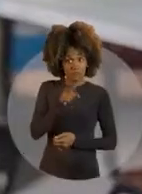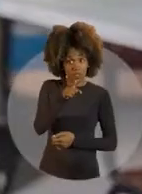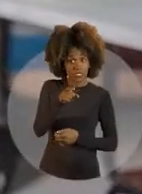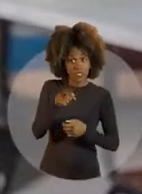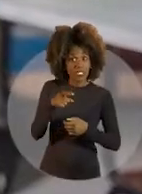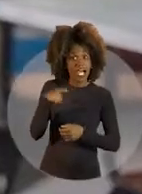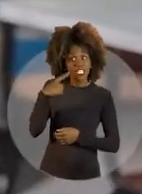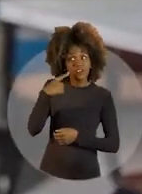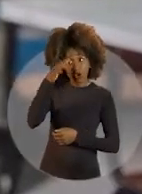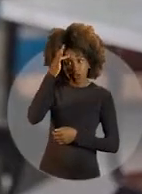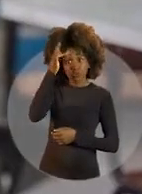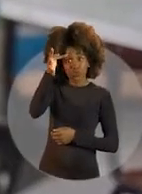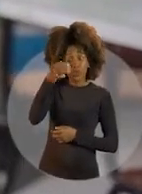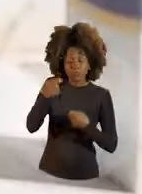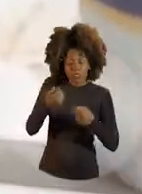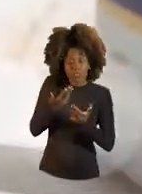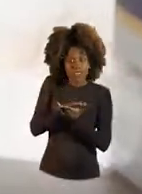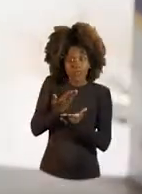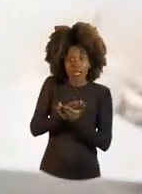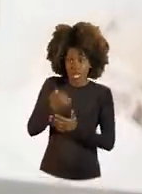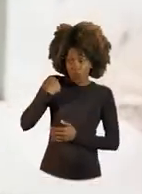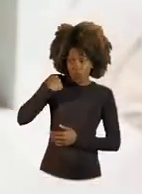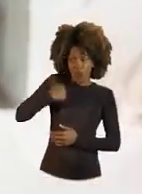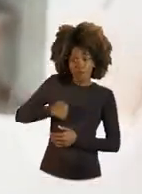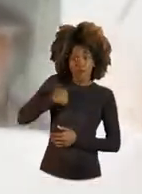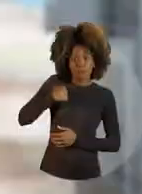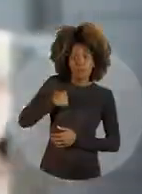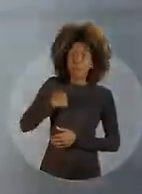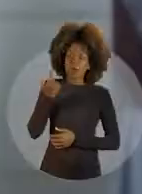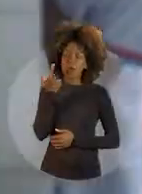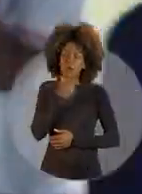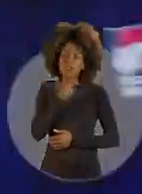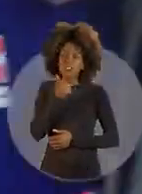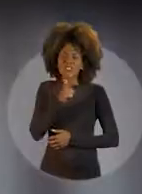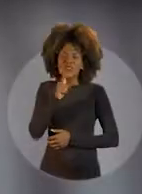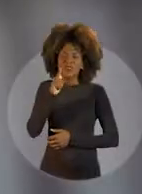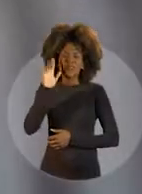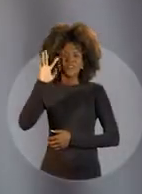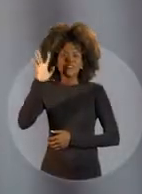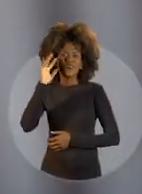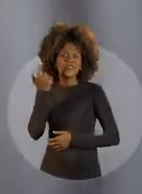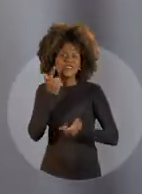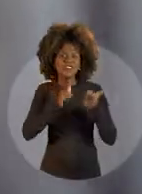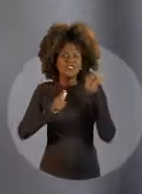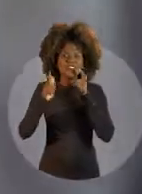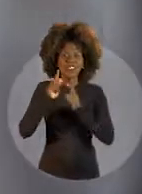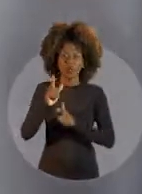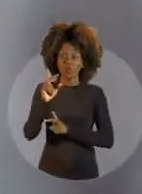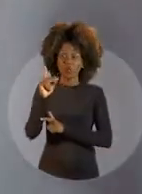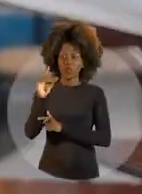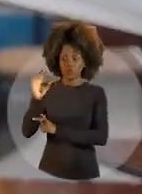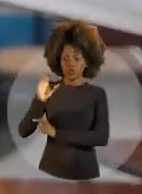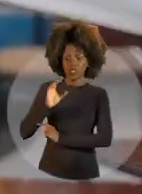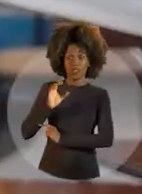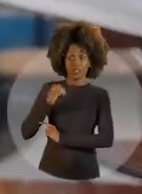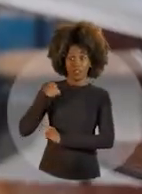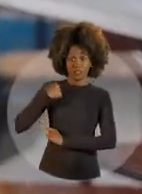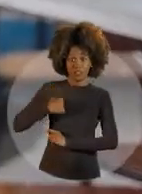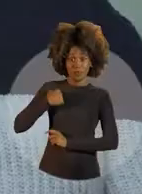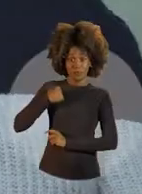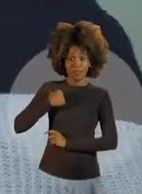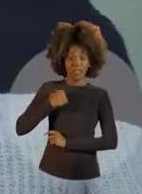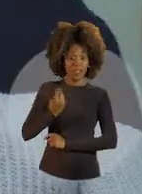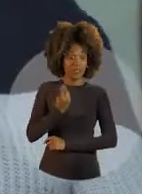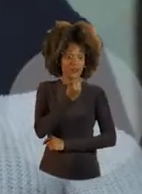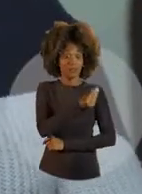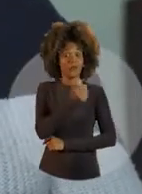ser advogado, você tem que o quê? Estudar. E com essa bolsa é uma forma de eu chegar mais perto do meu sonho. O dinheiro dessa